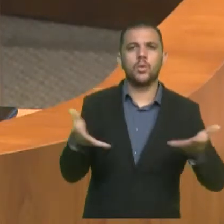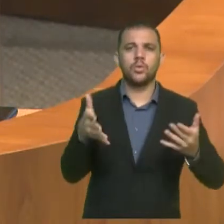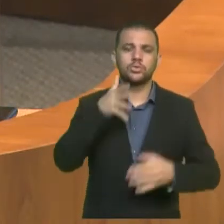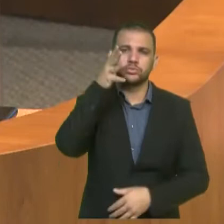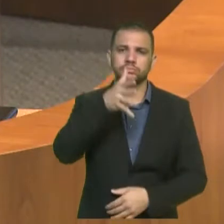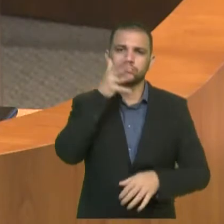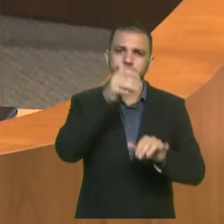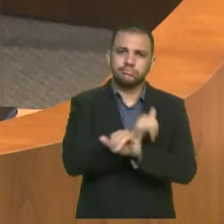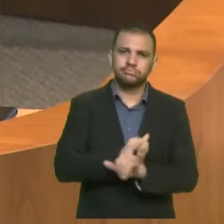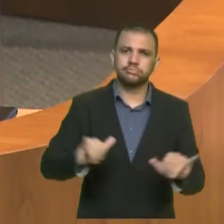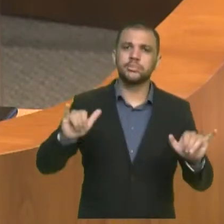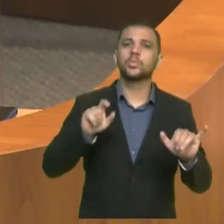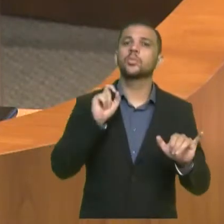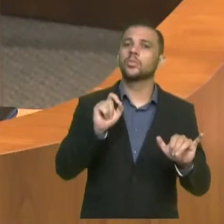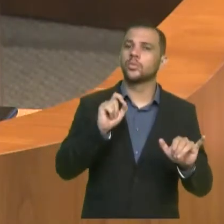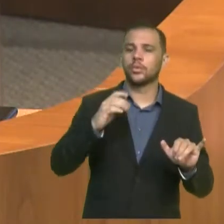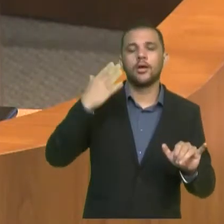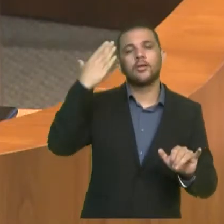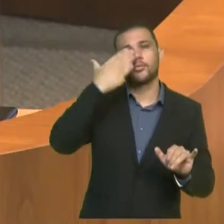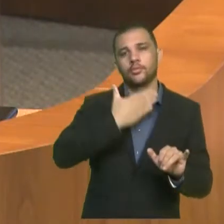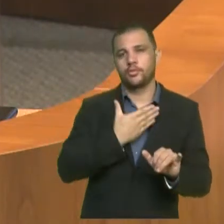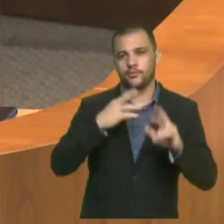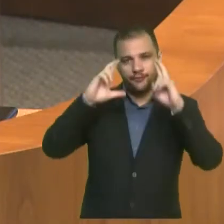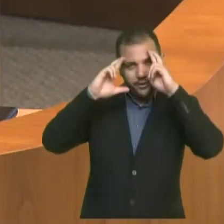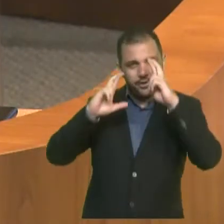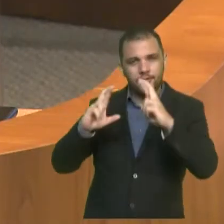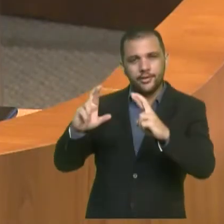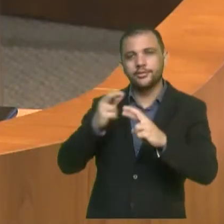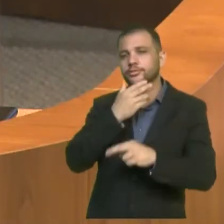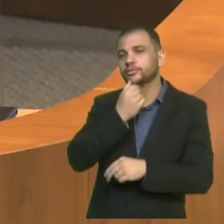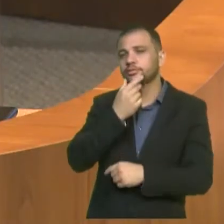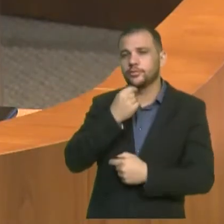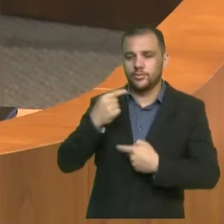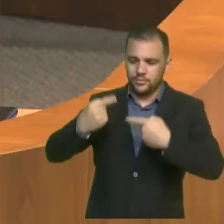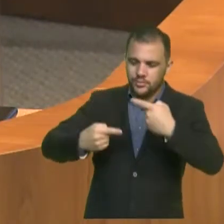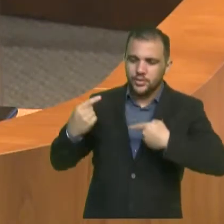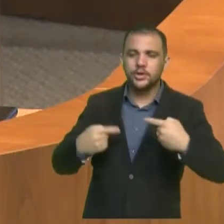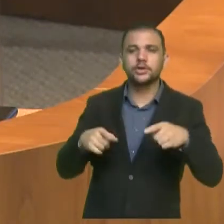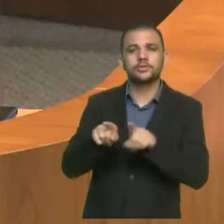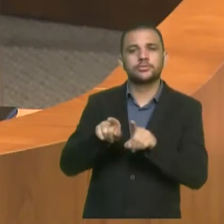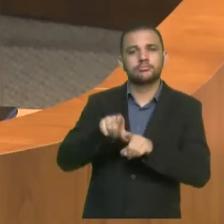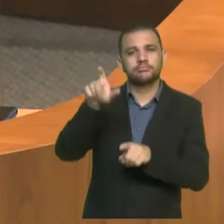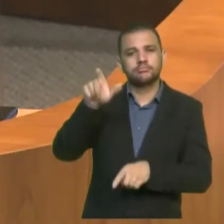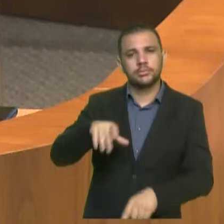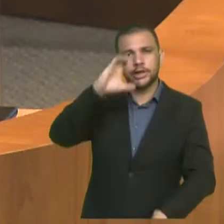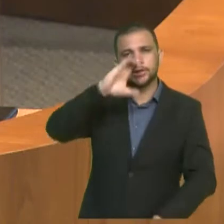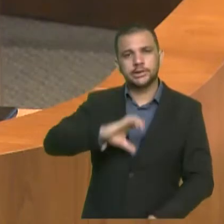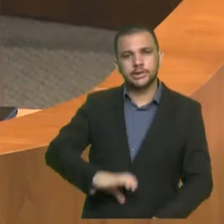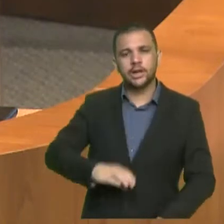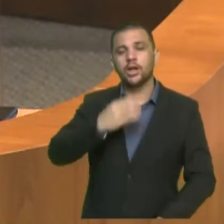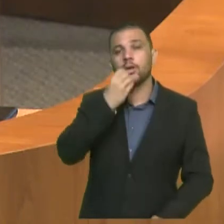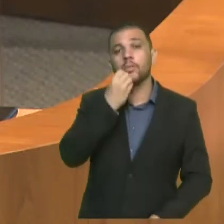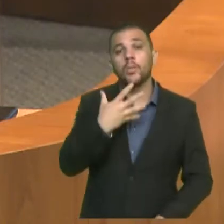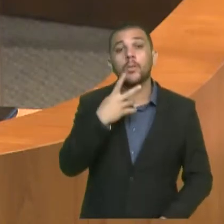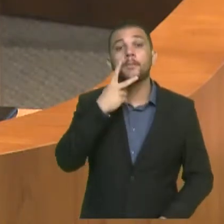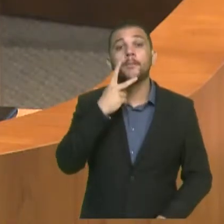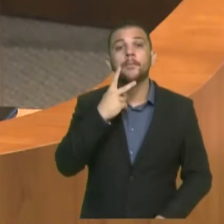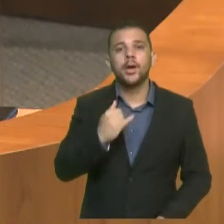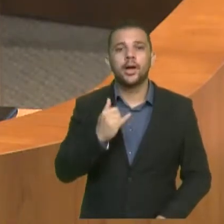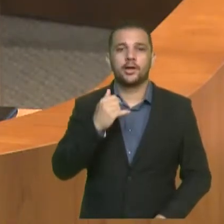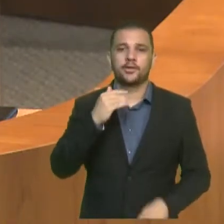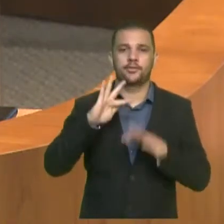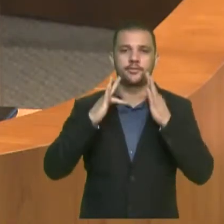testemunho de reconhecimento ao político, ao cidadão, ao bom pai de família, à